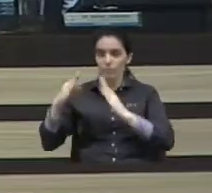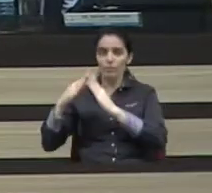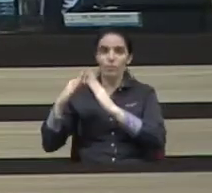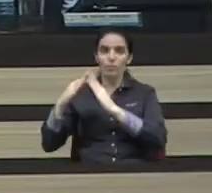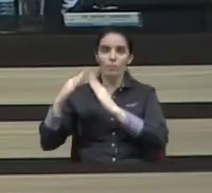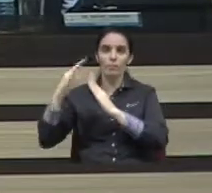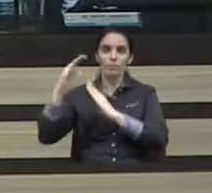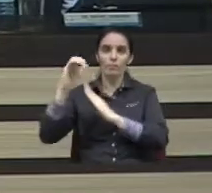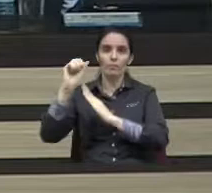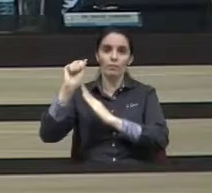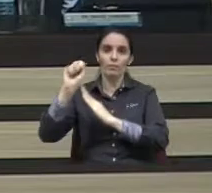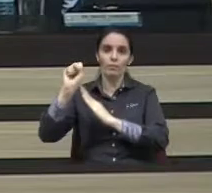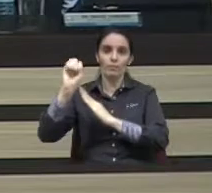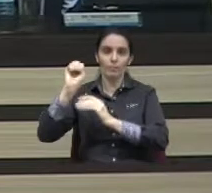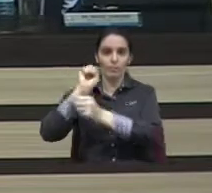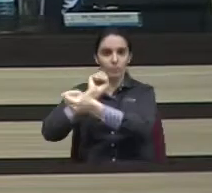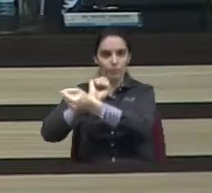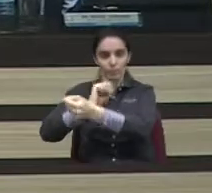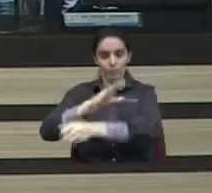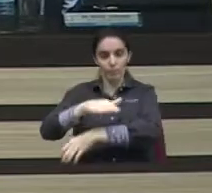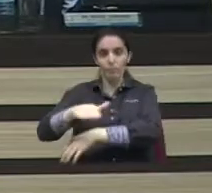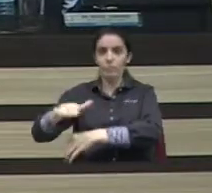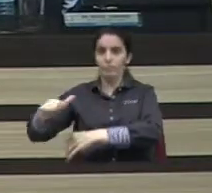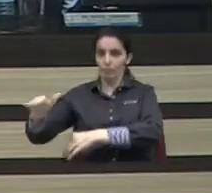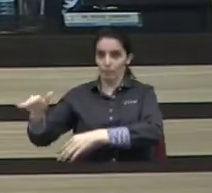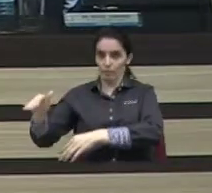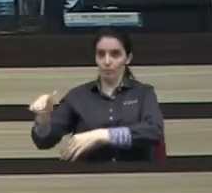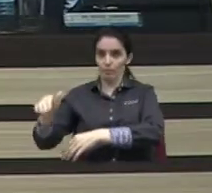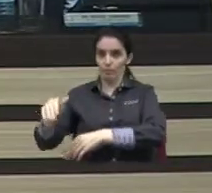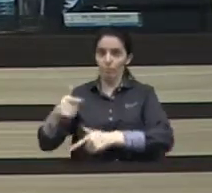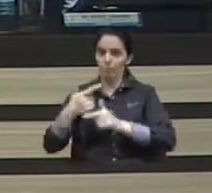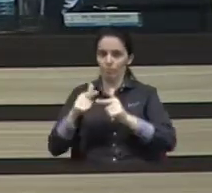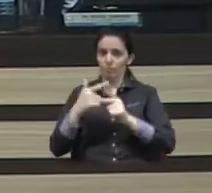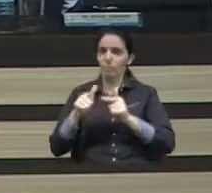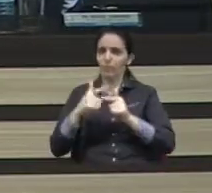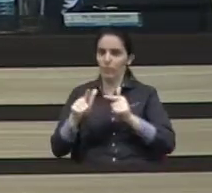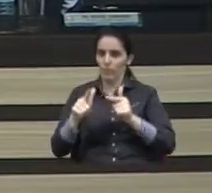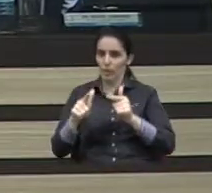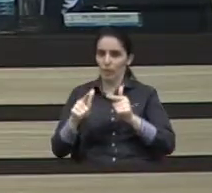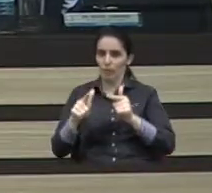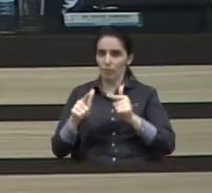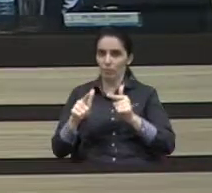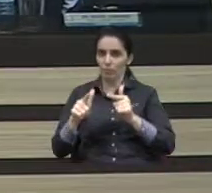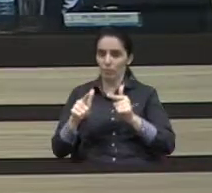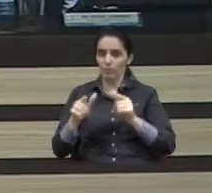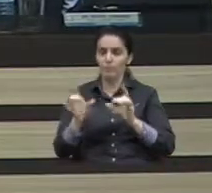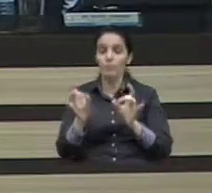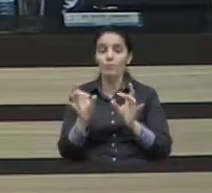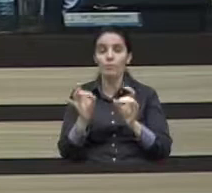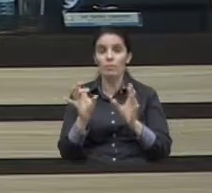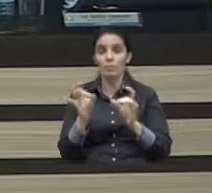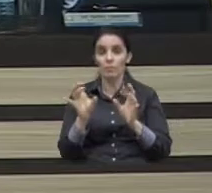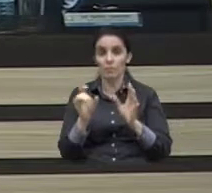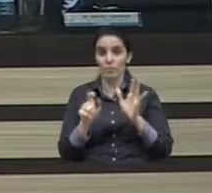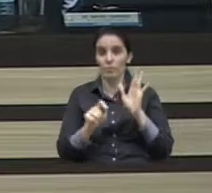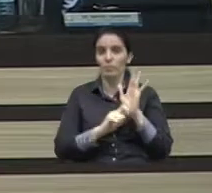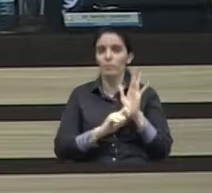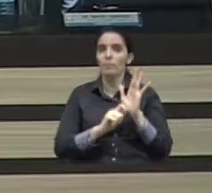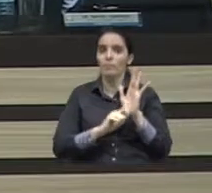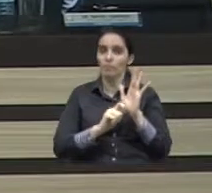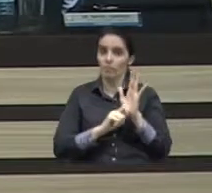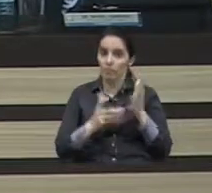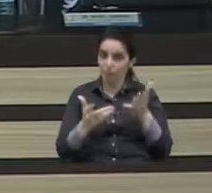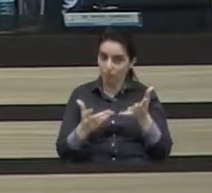à questão do tráfico, ou seja, crianças e adolescentes trabalhando para o tráfico. Então, isso, no meu entender, isso faz parte